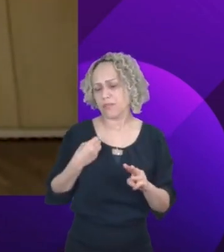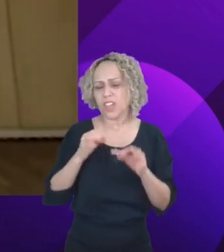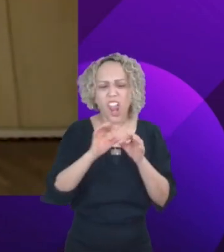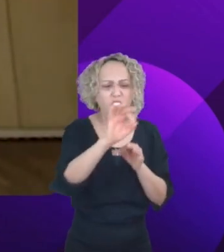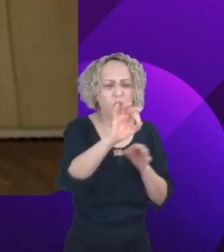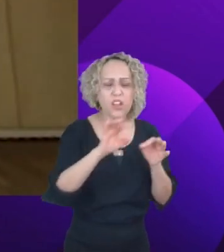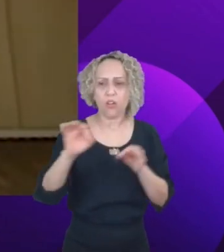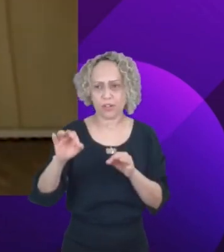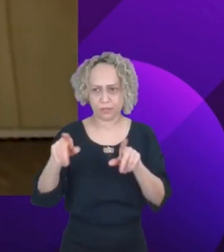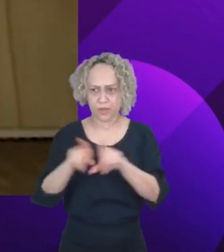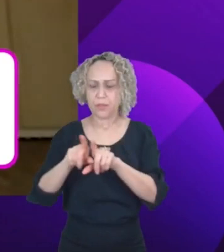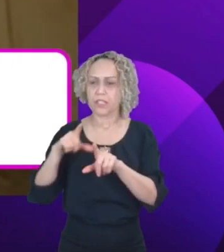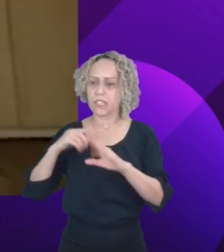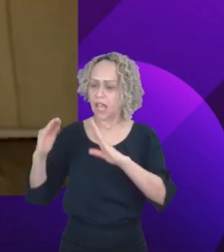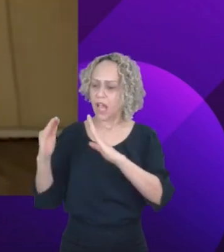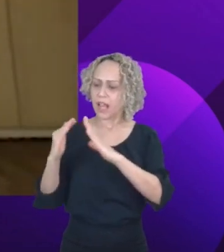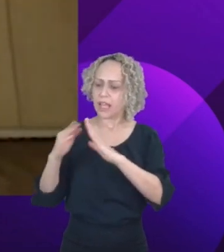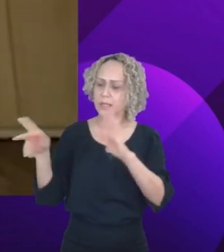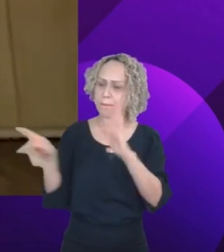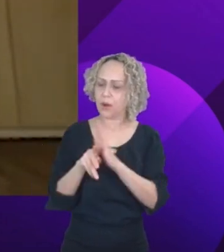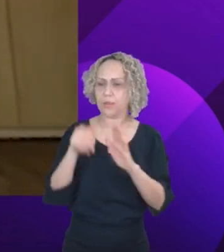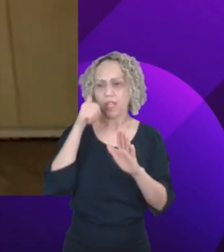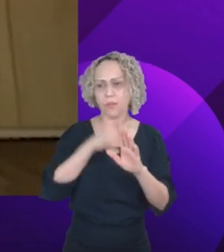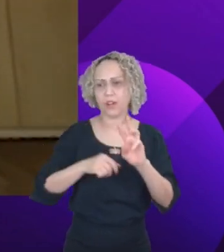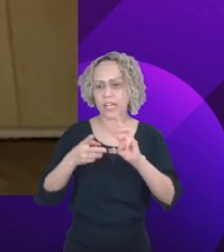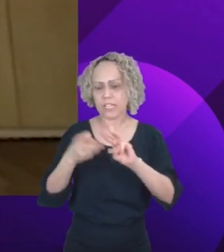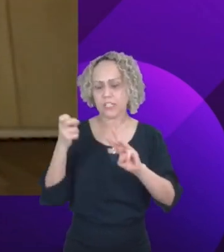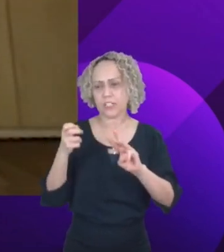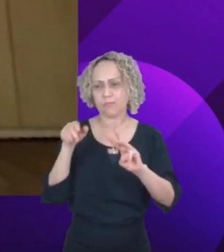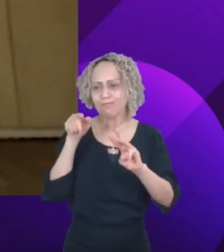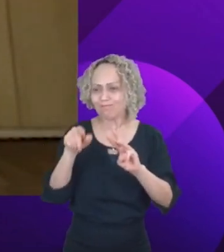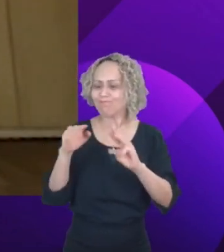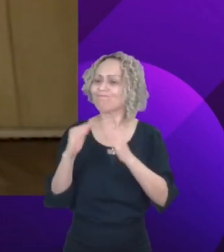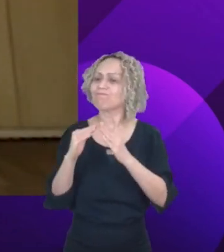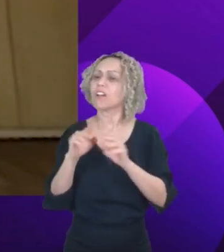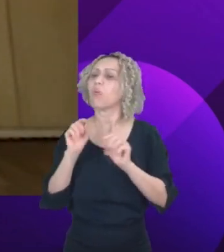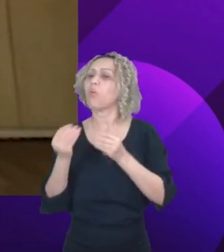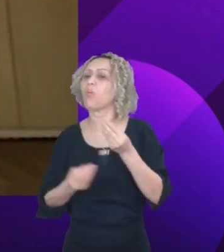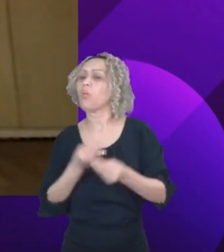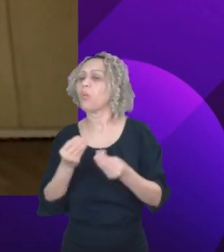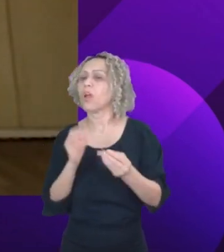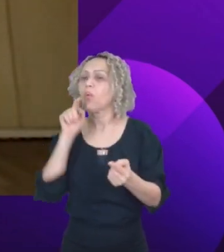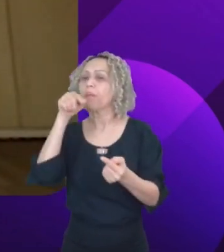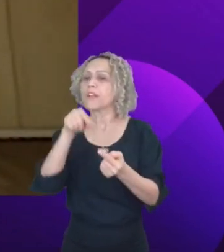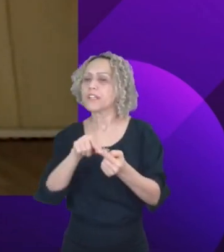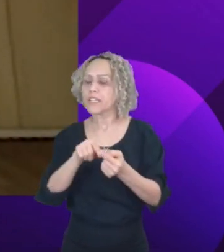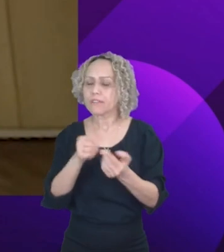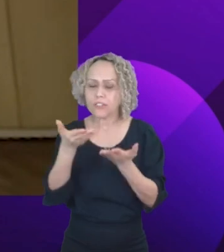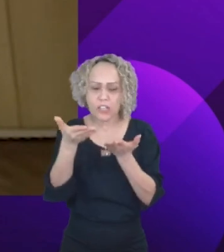a Casa da Mulher Indígena. A gente tem pensado a Casa da Mulher Indígena como um serviço